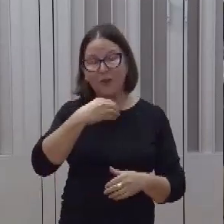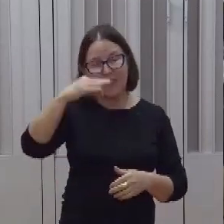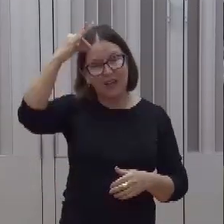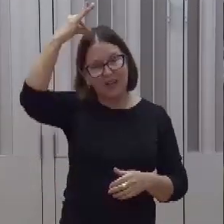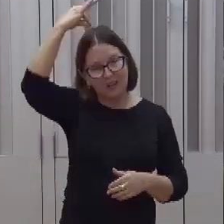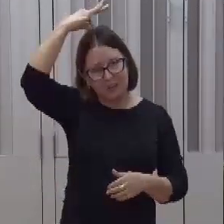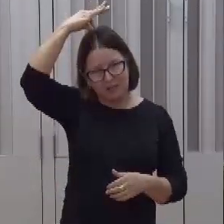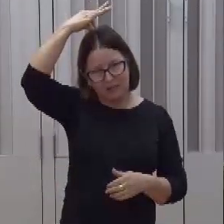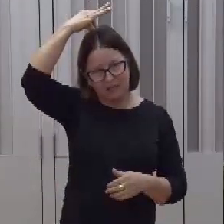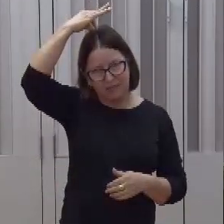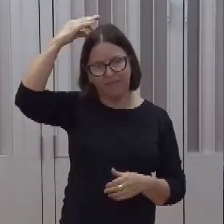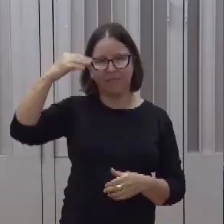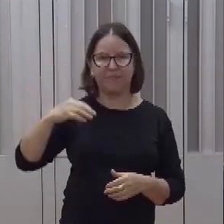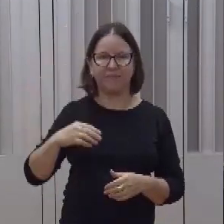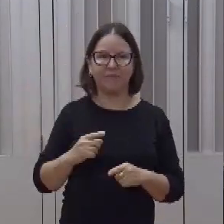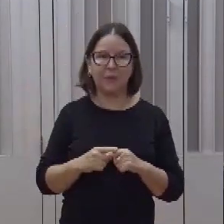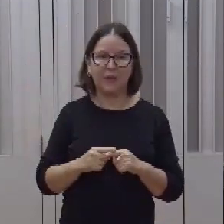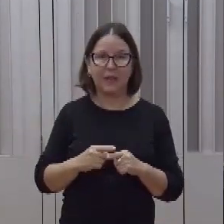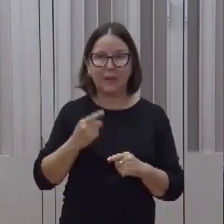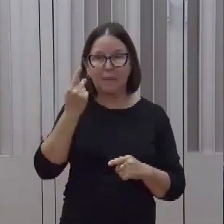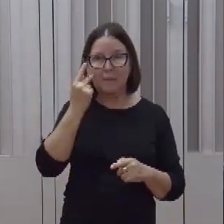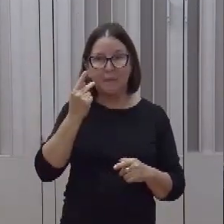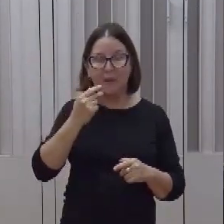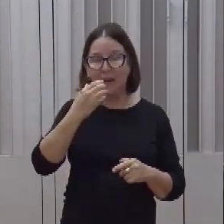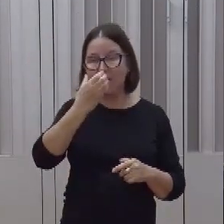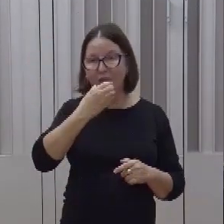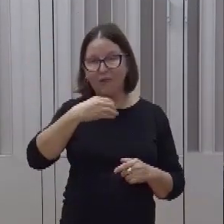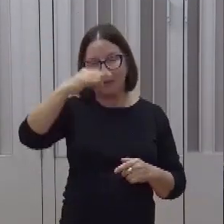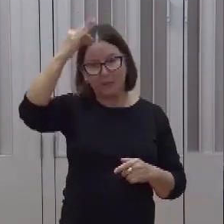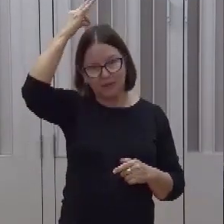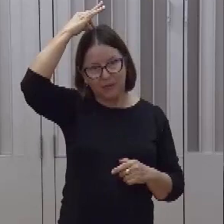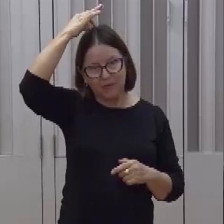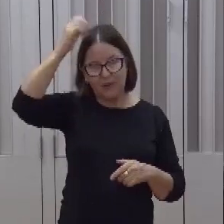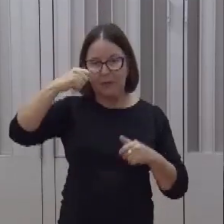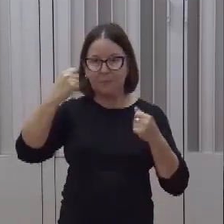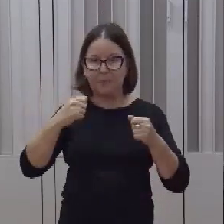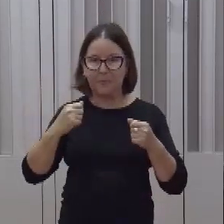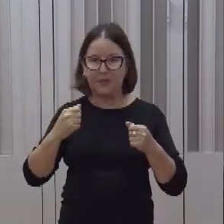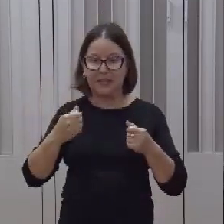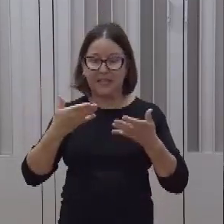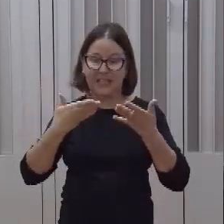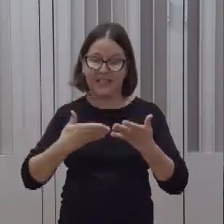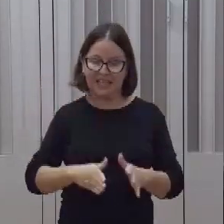Porque para frutificar espiritualmente, ela precisa ser nascida do alto.